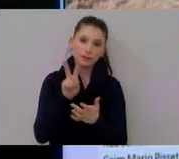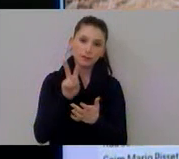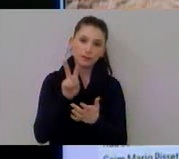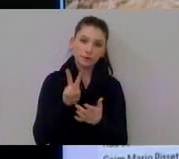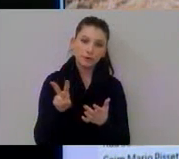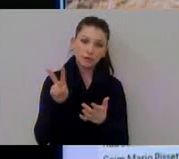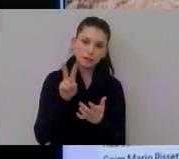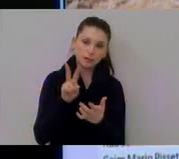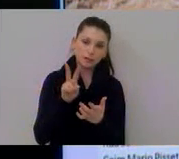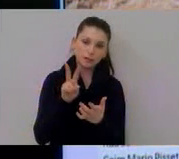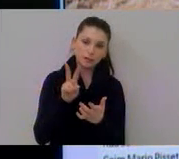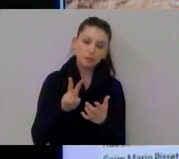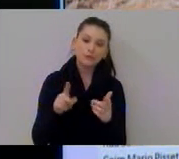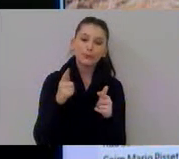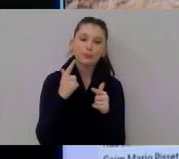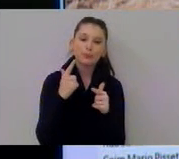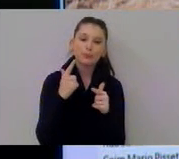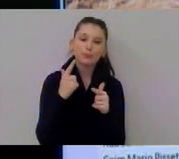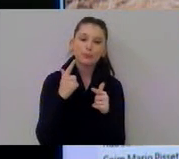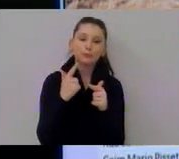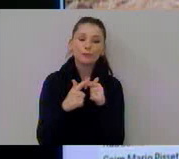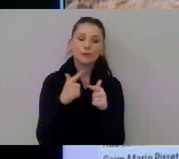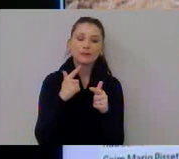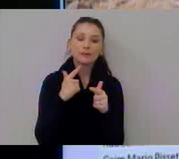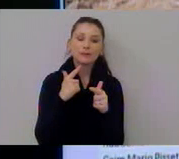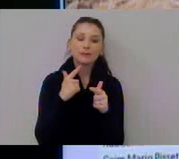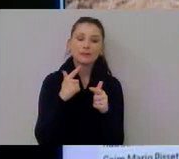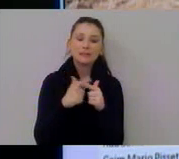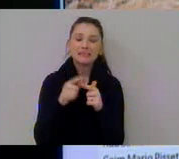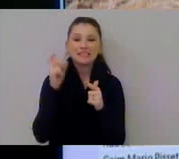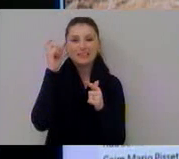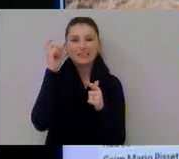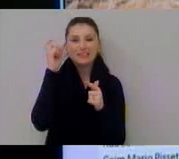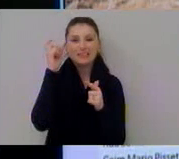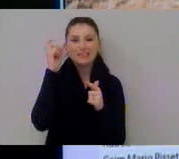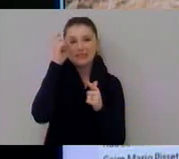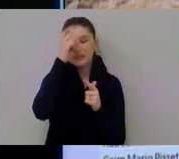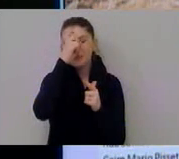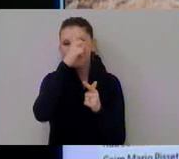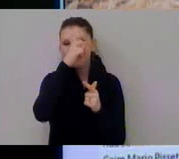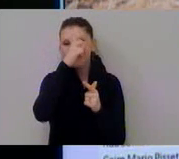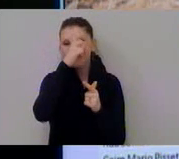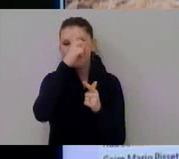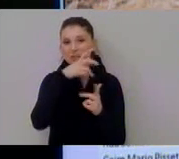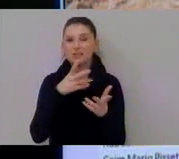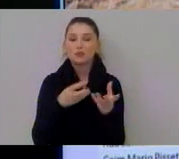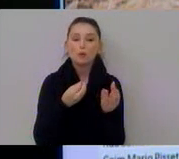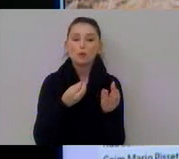Nesse local não tem como passar carro, gente. É muito, muito difícil.